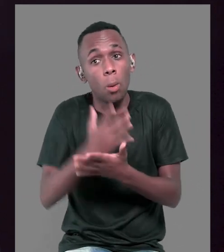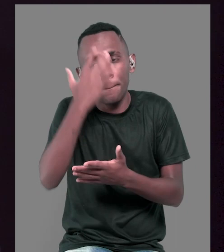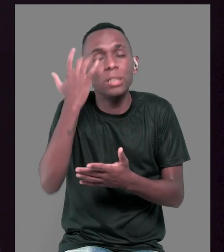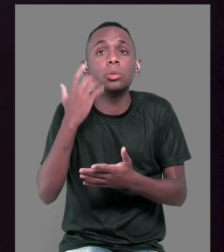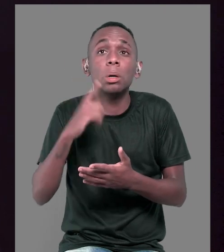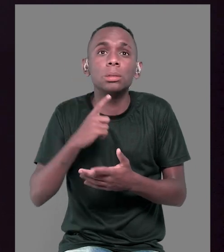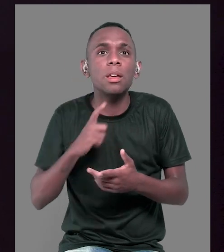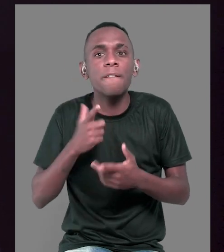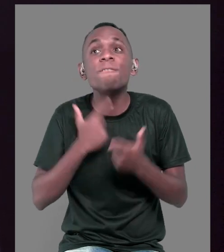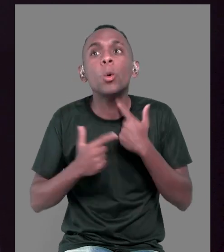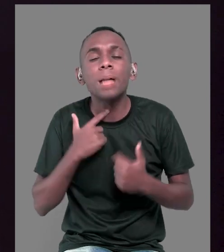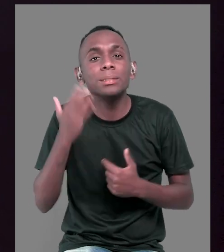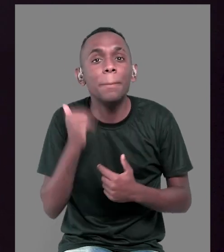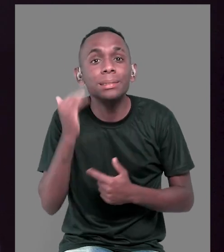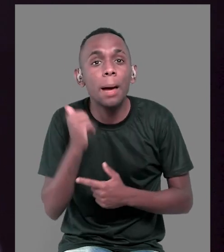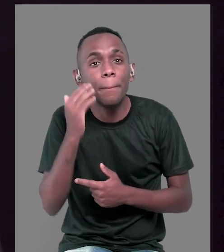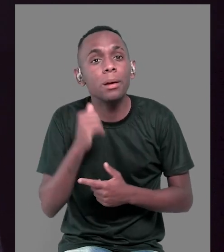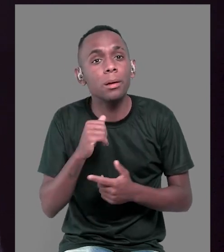desde que a cigana lia a mão, né?